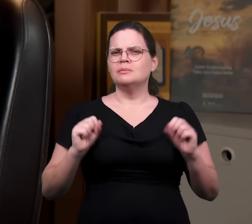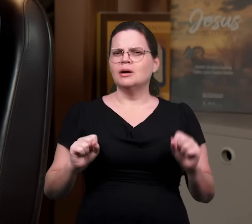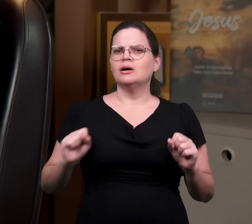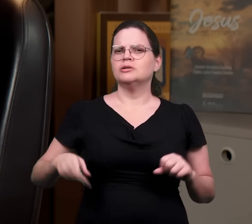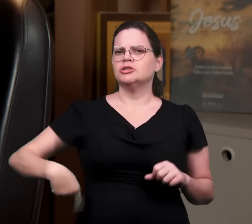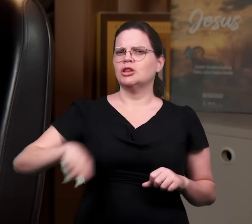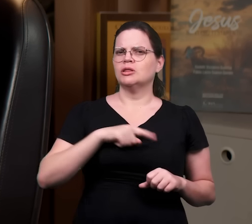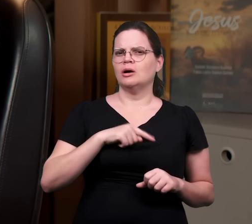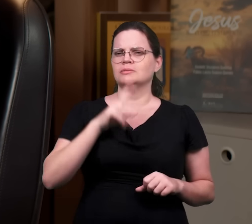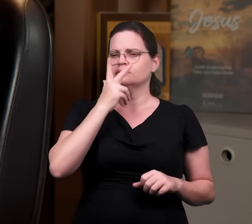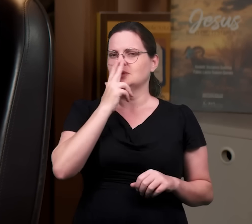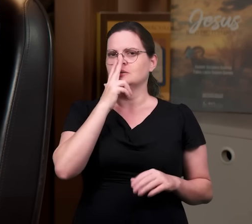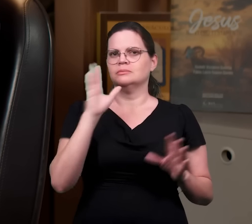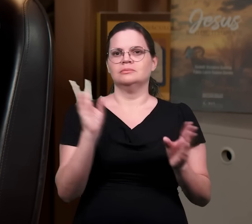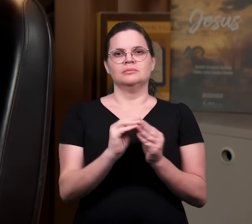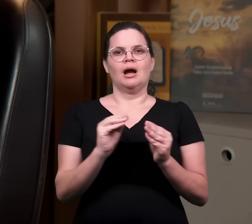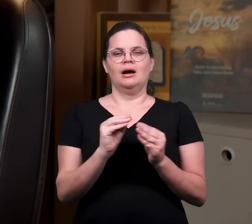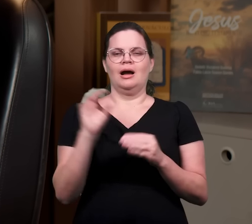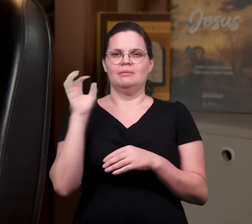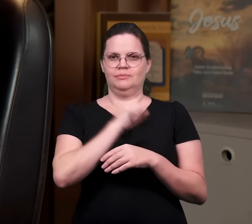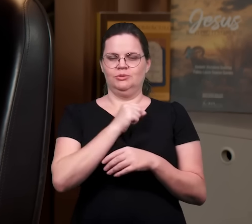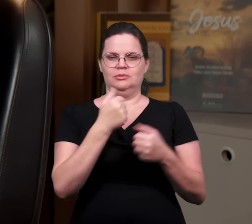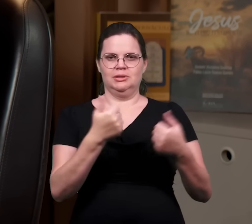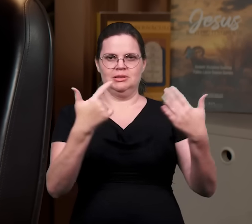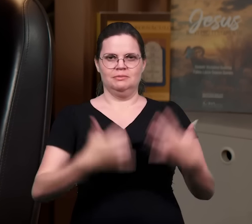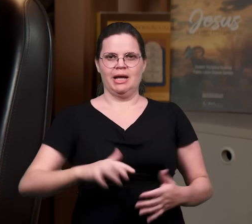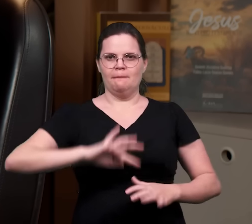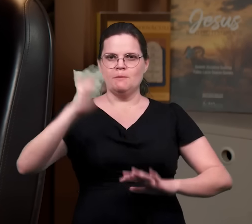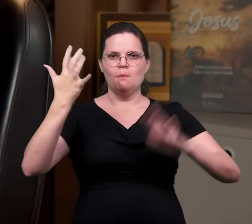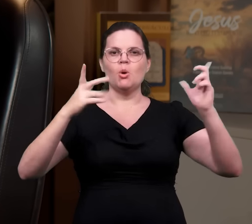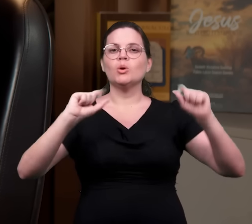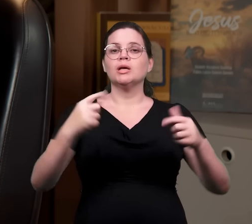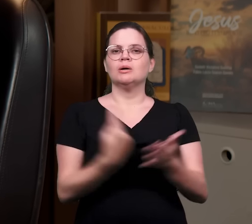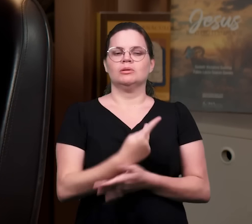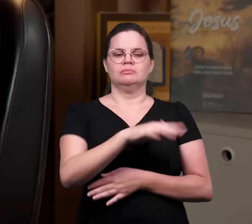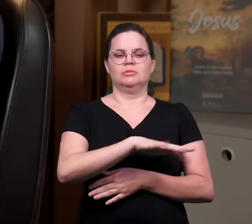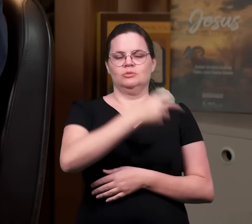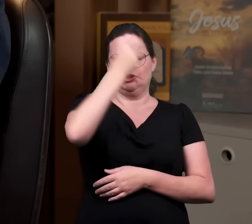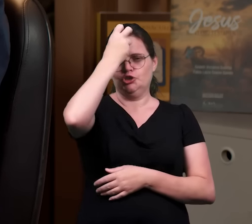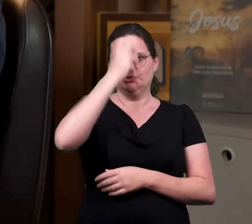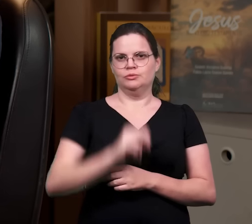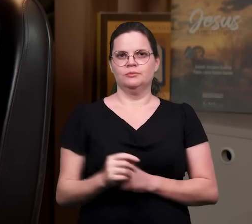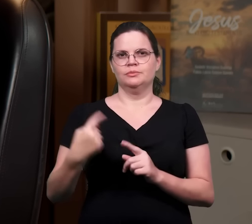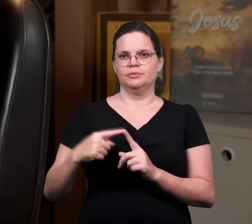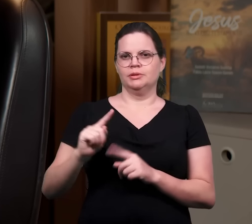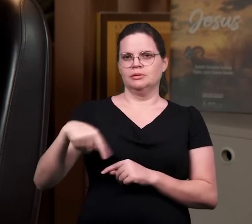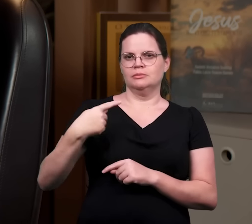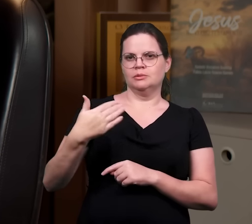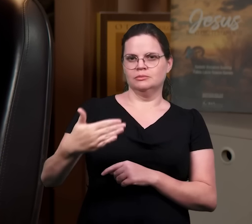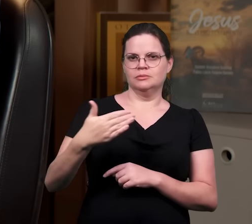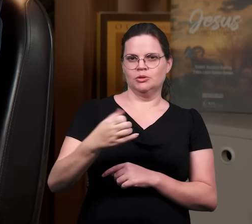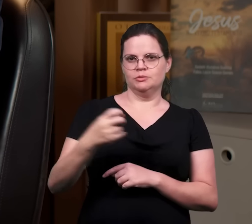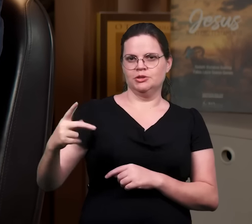de uma forma objetiva, abordar alguns desses sinais, né? Porque depois a gente vai, o